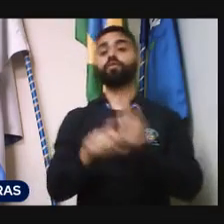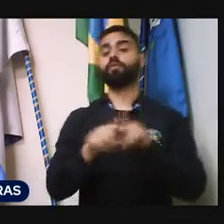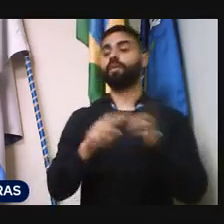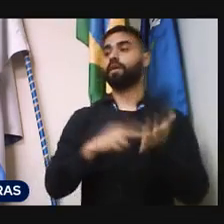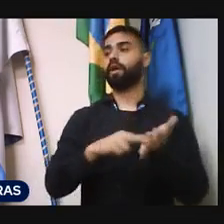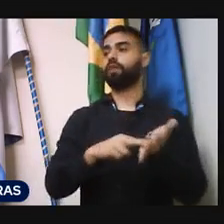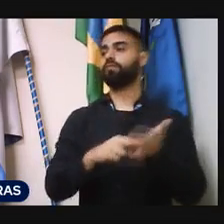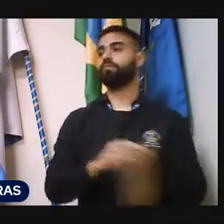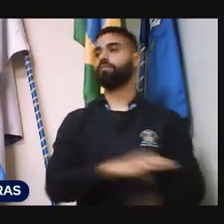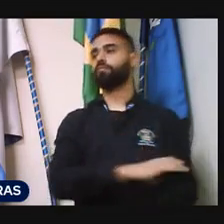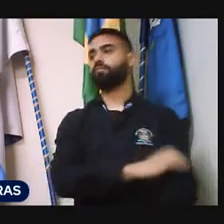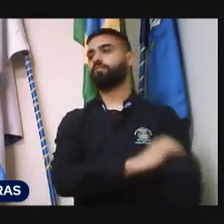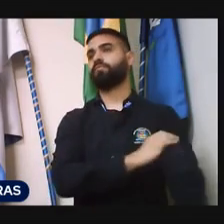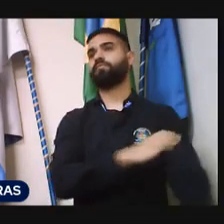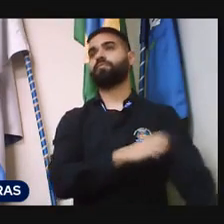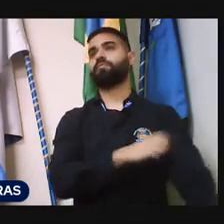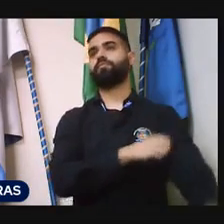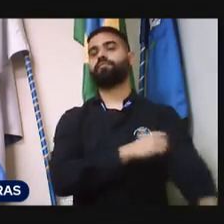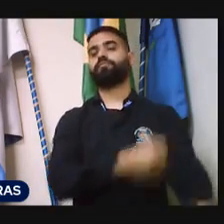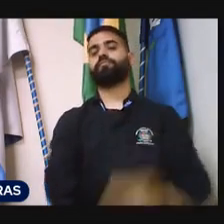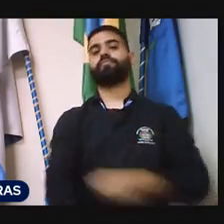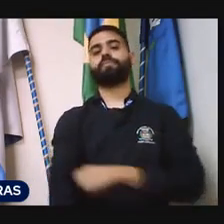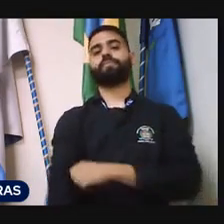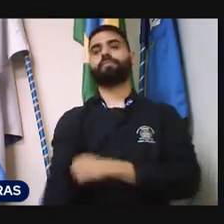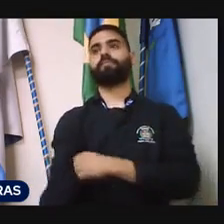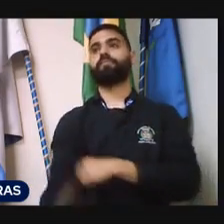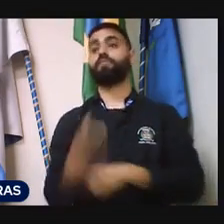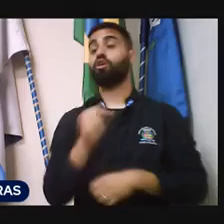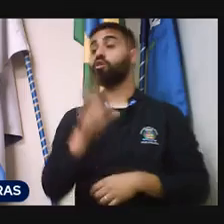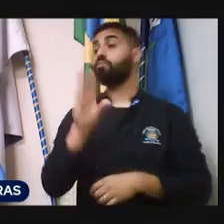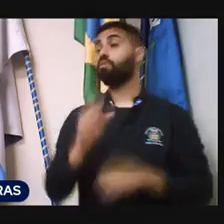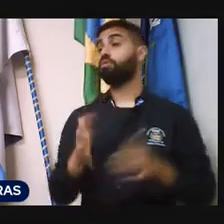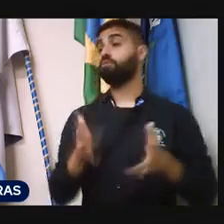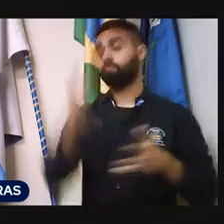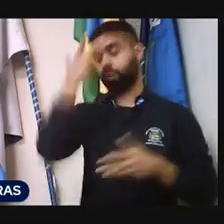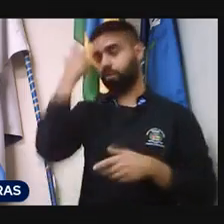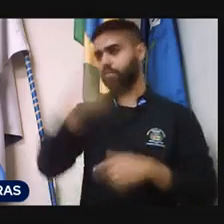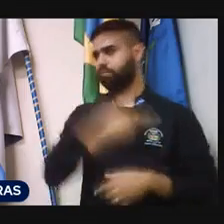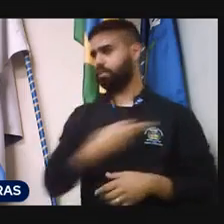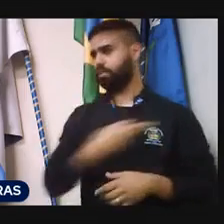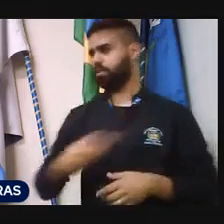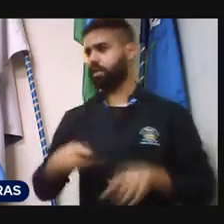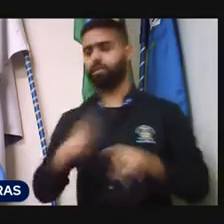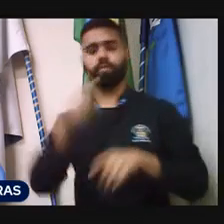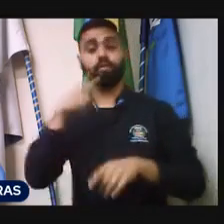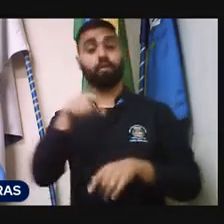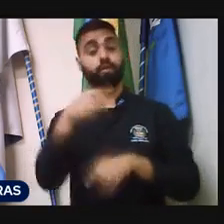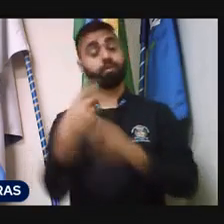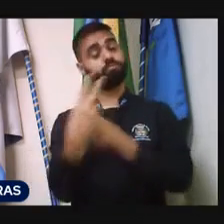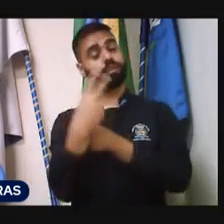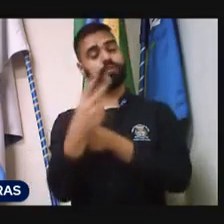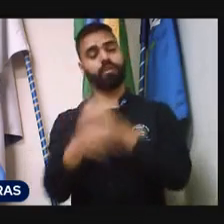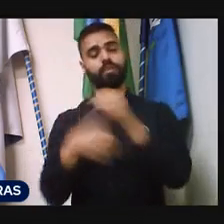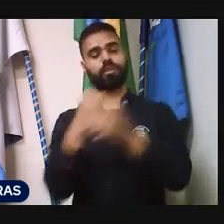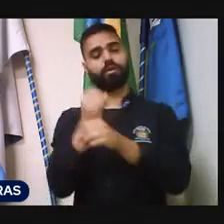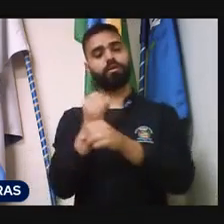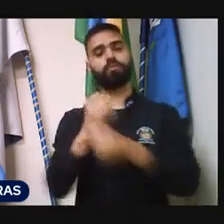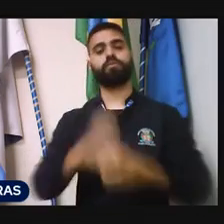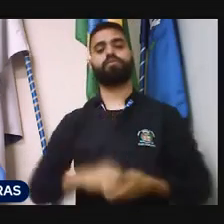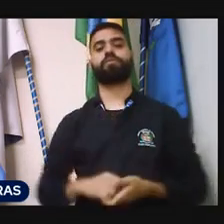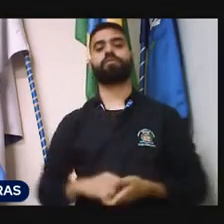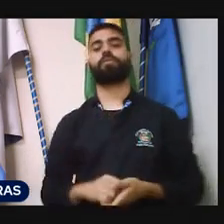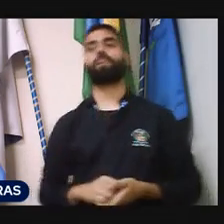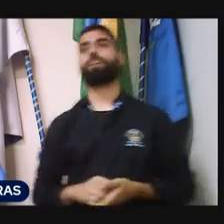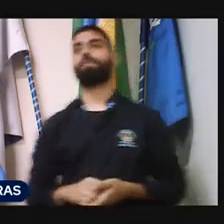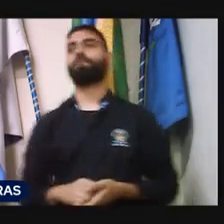vereadora Fabiana por favor todos boa noite vereadores Presidente a quem nos acompanha nas redes sociais